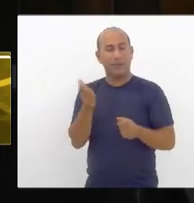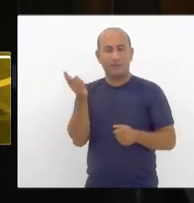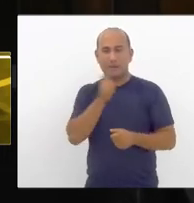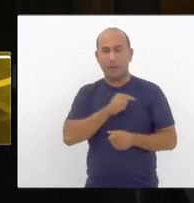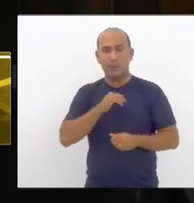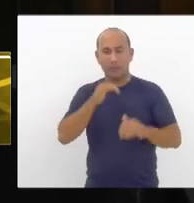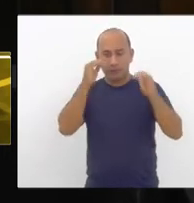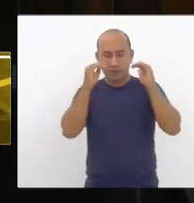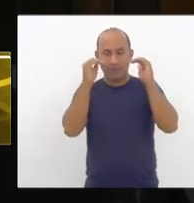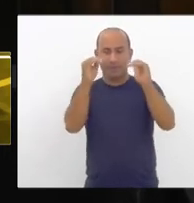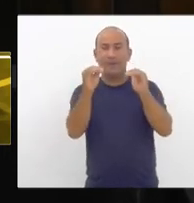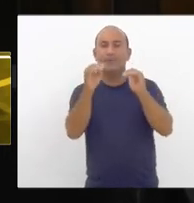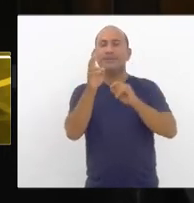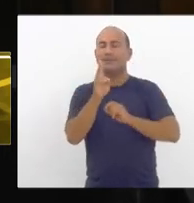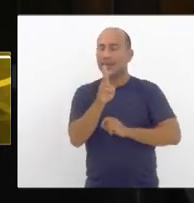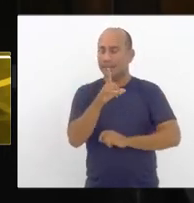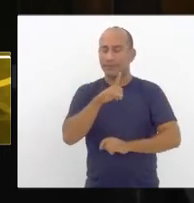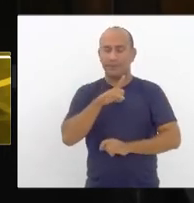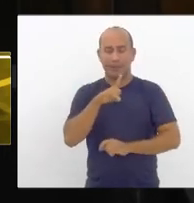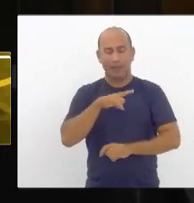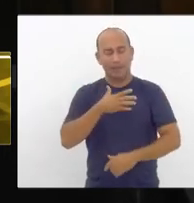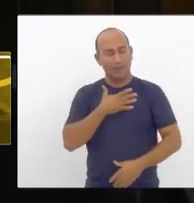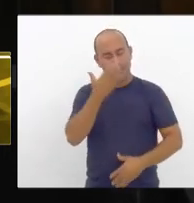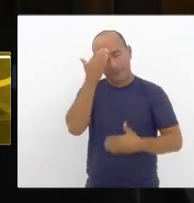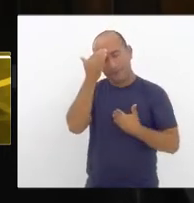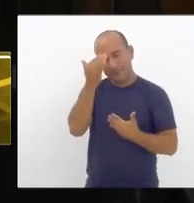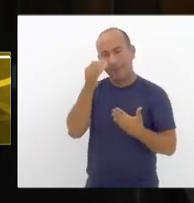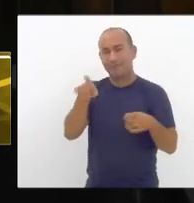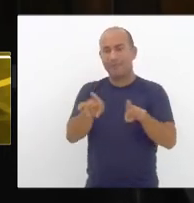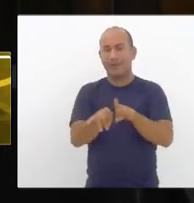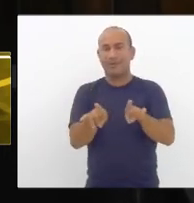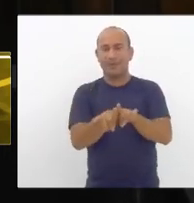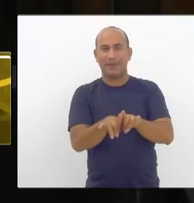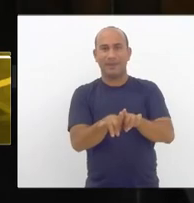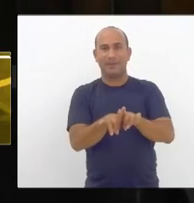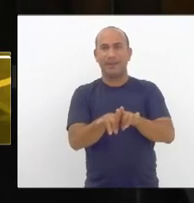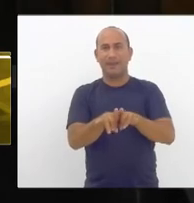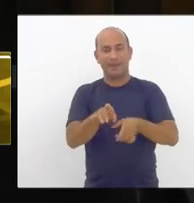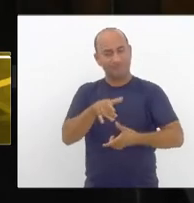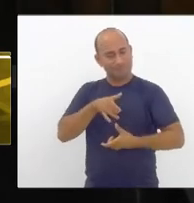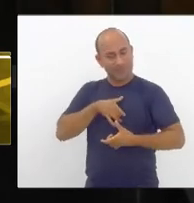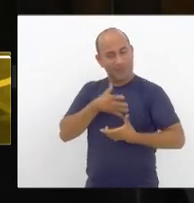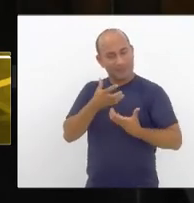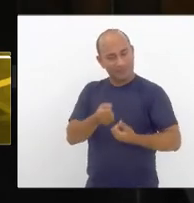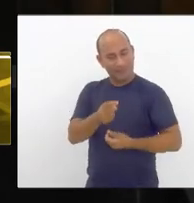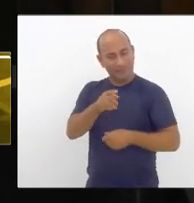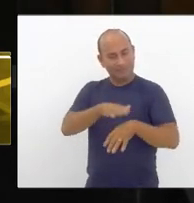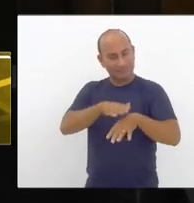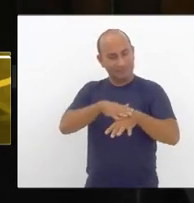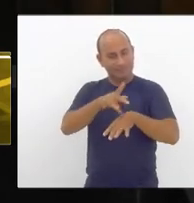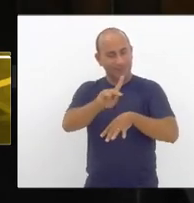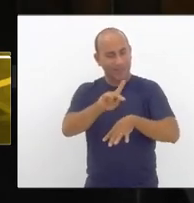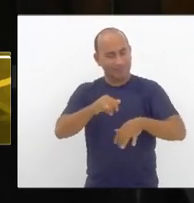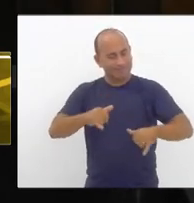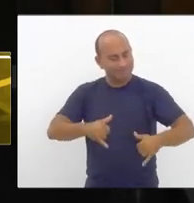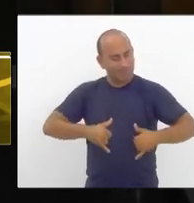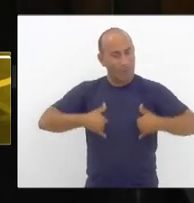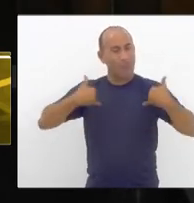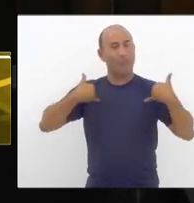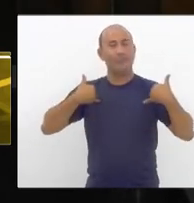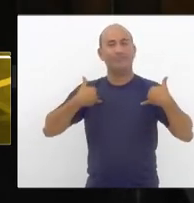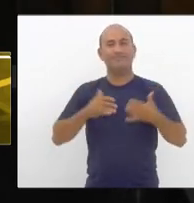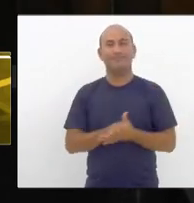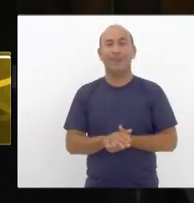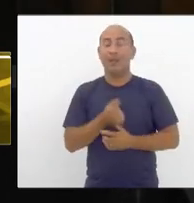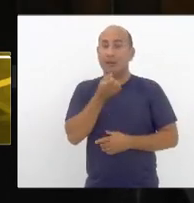Continuará Tendo sempre e o meu agradecimento também e Vira essa verdade das suas mãos para mim me enche de orgulho e Que bom